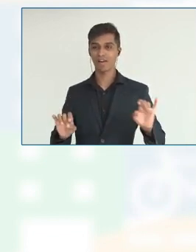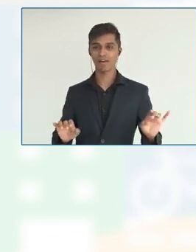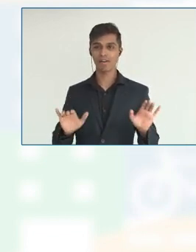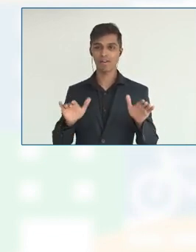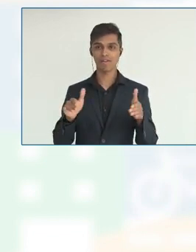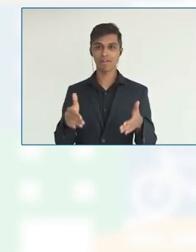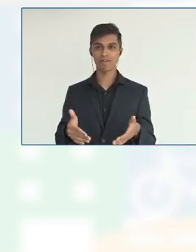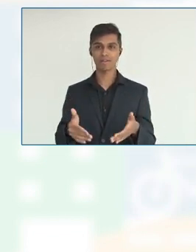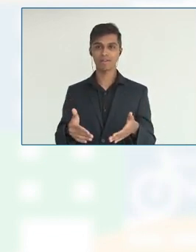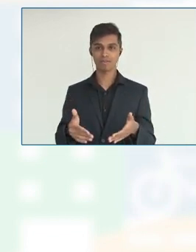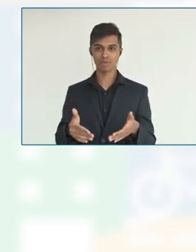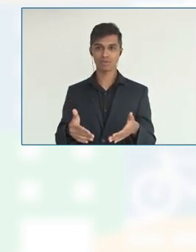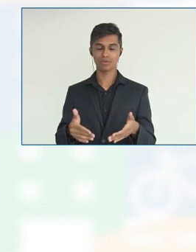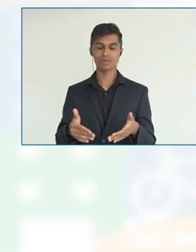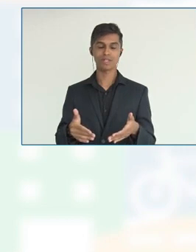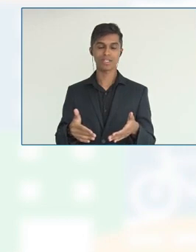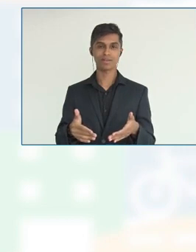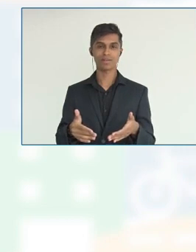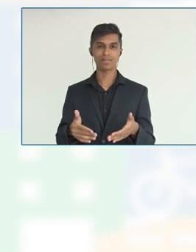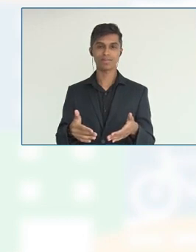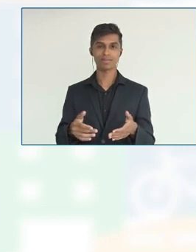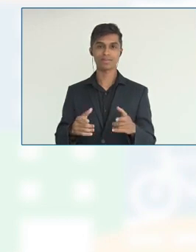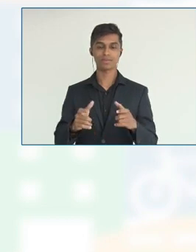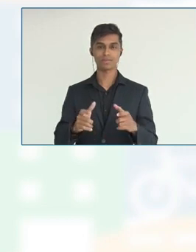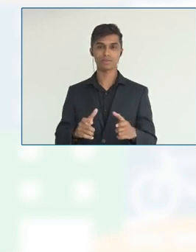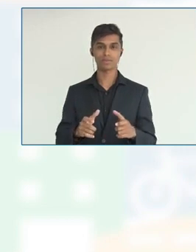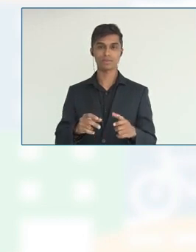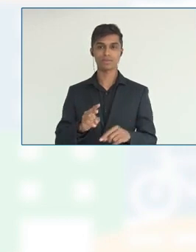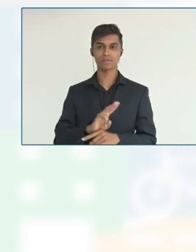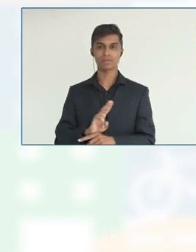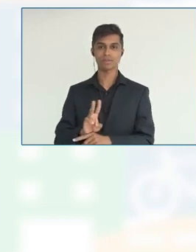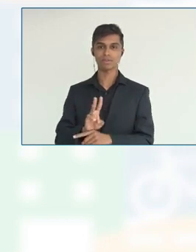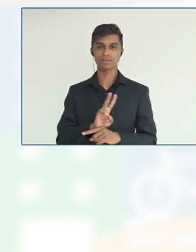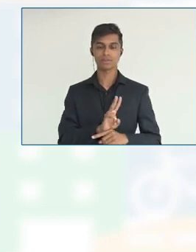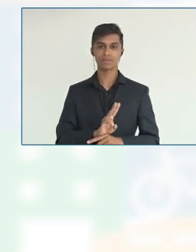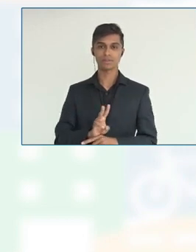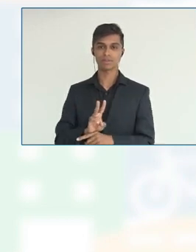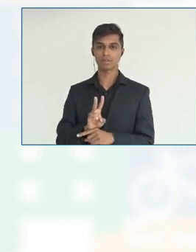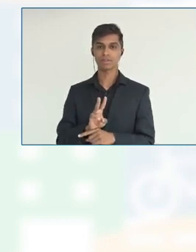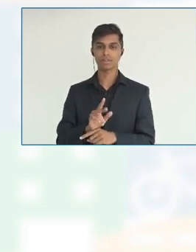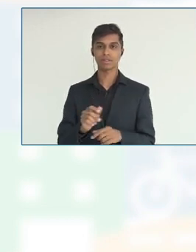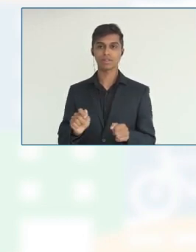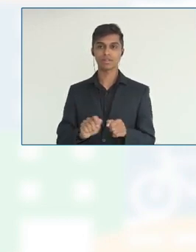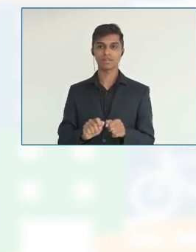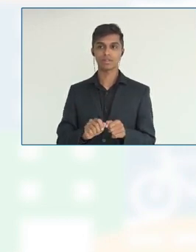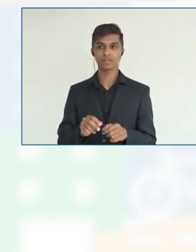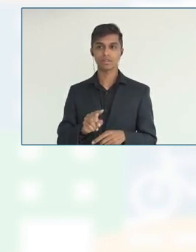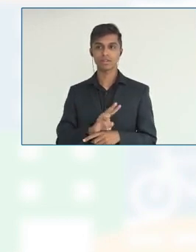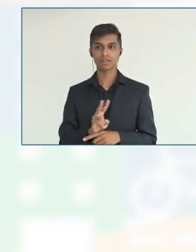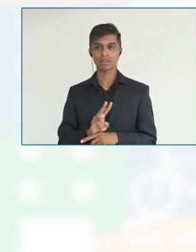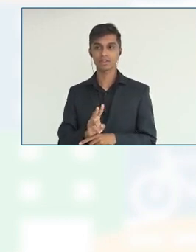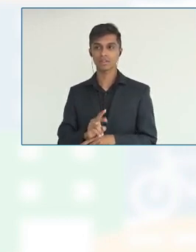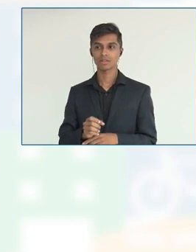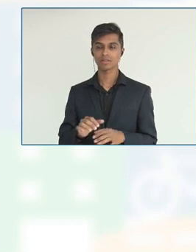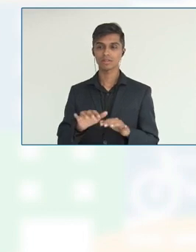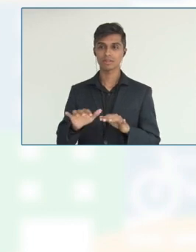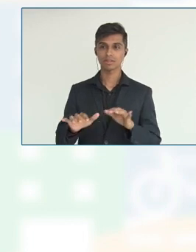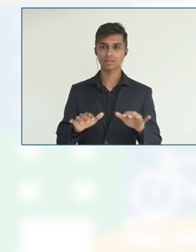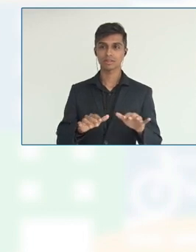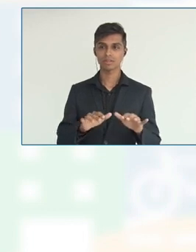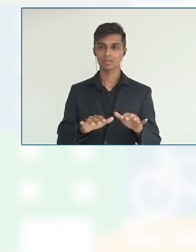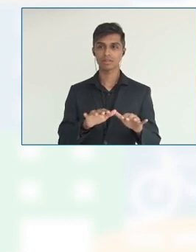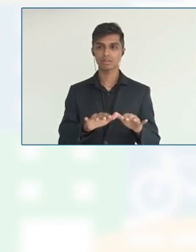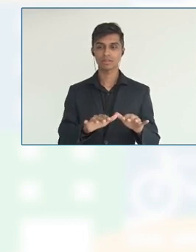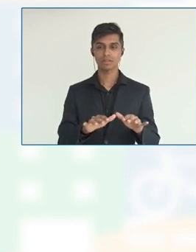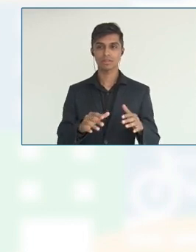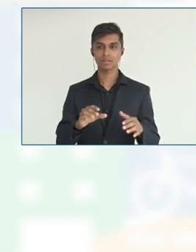tá? Na área de vigilância, a gente faz a investigação, monitoramento e investigação dos casos notificados no SINAM,